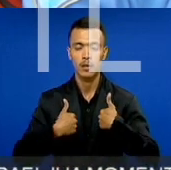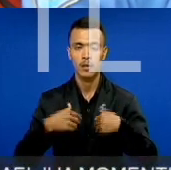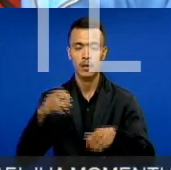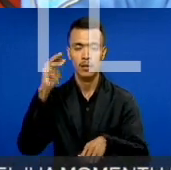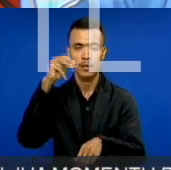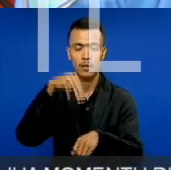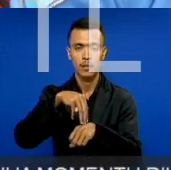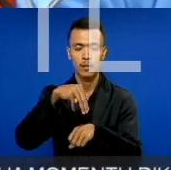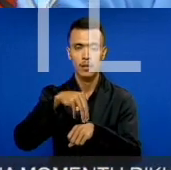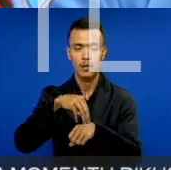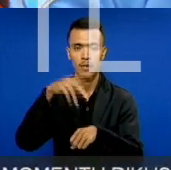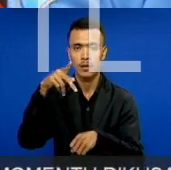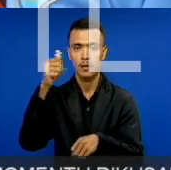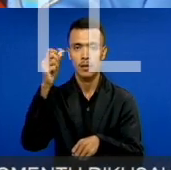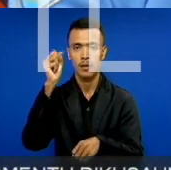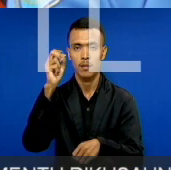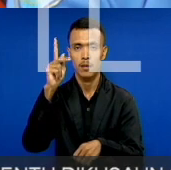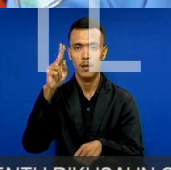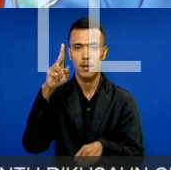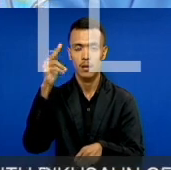Páscoa Santa, deve marcar.